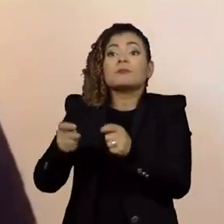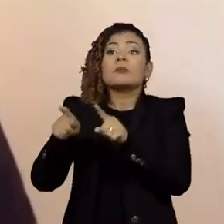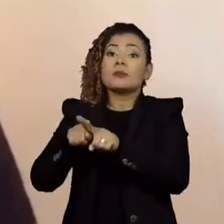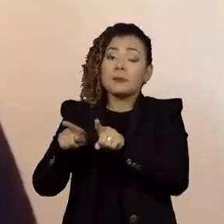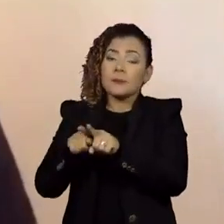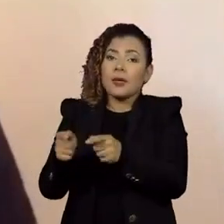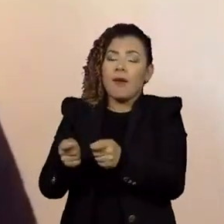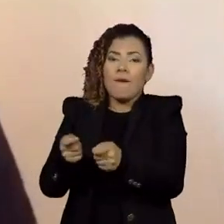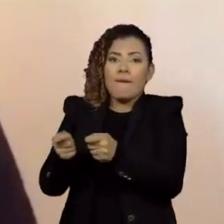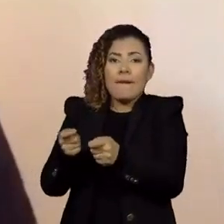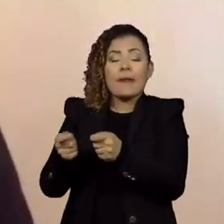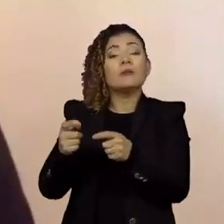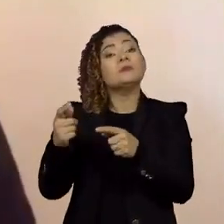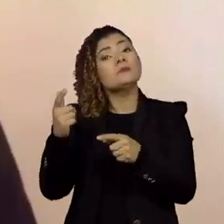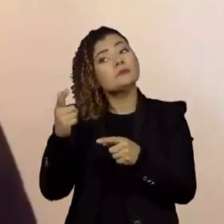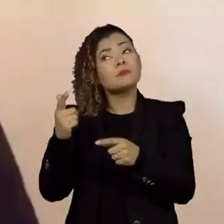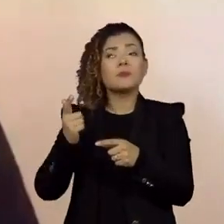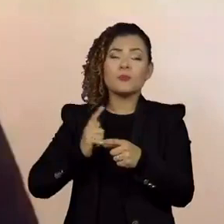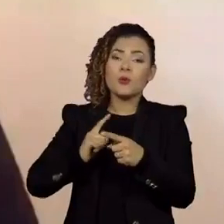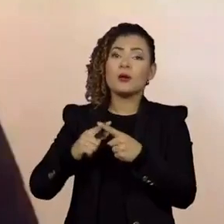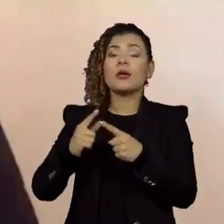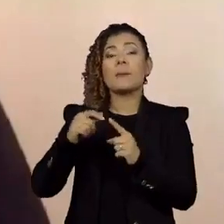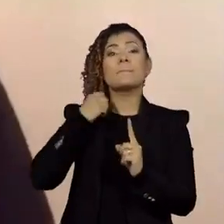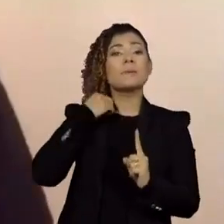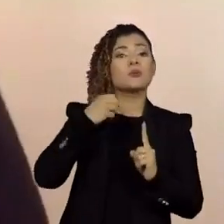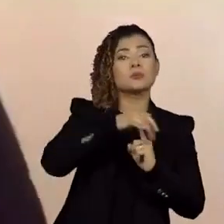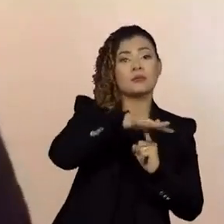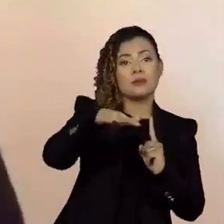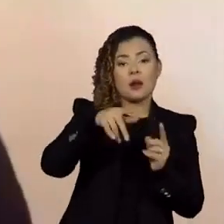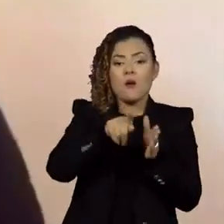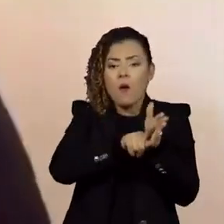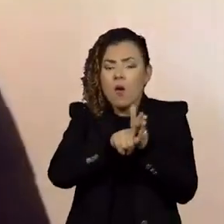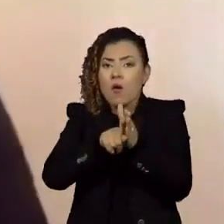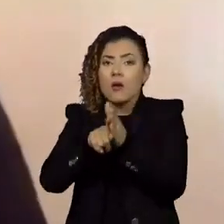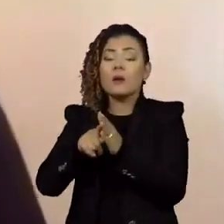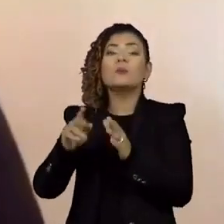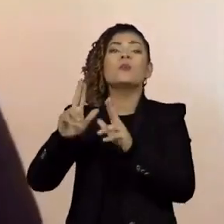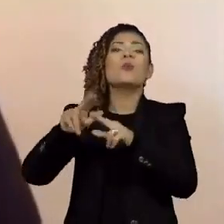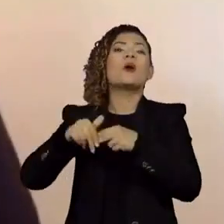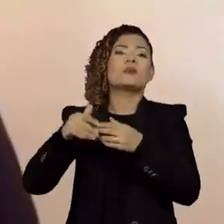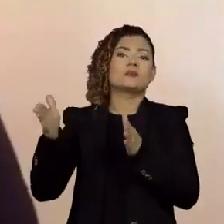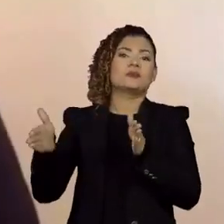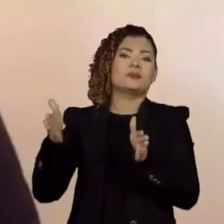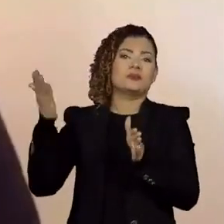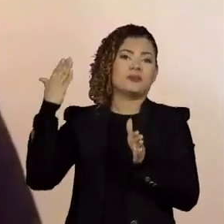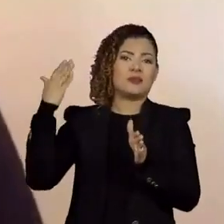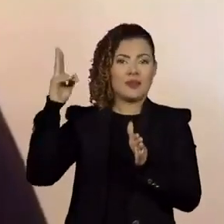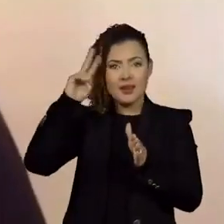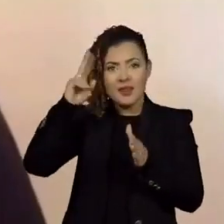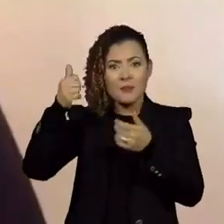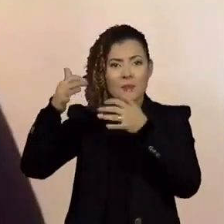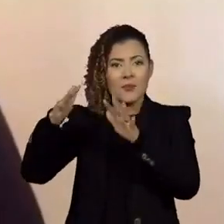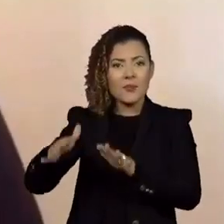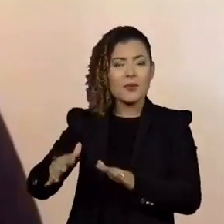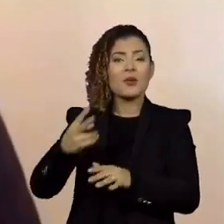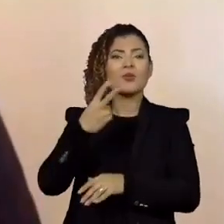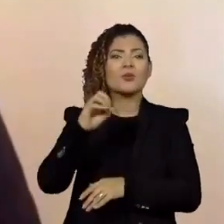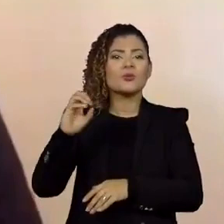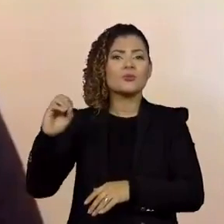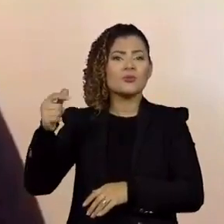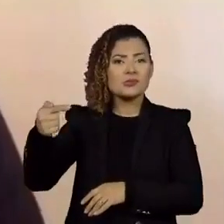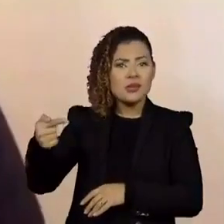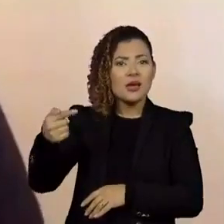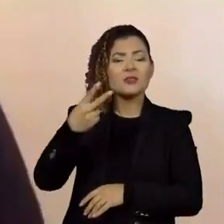nome horrível, quer dizer, de uma expansão de liquidez que os bancos centrais fizeram depois da crise, de grande crise financeira de